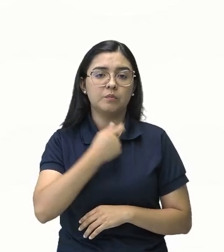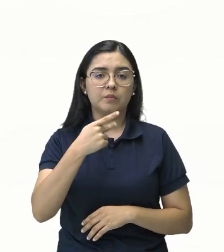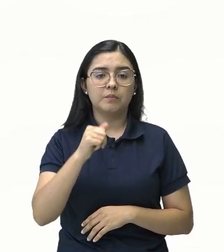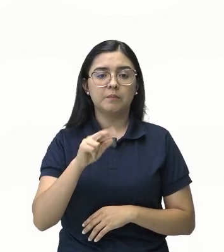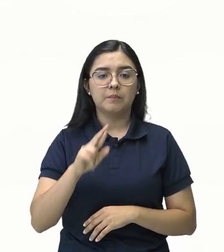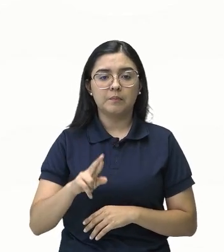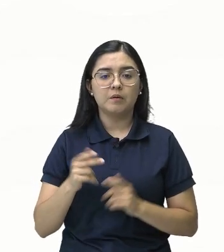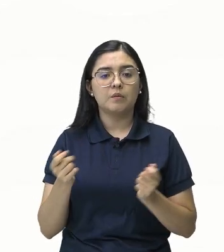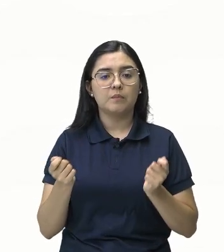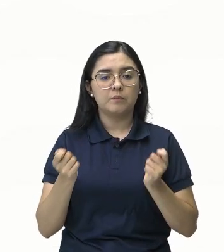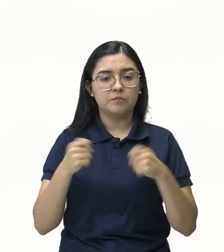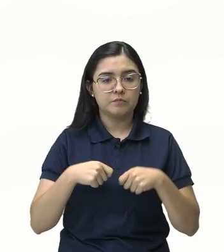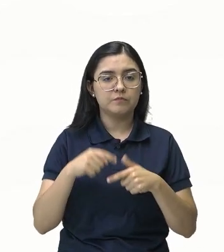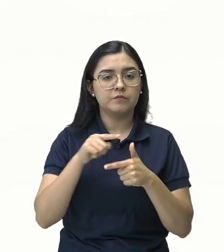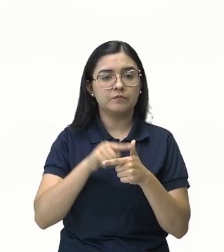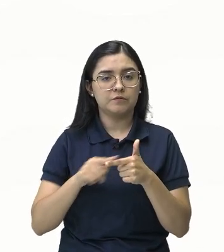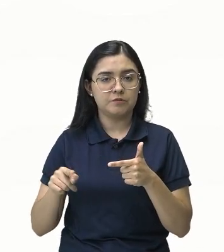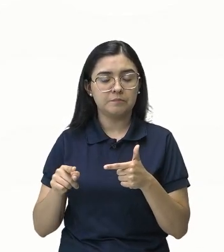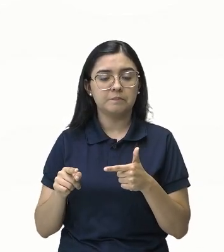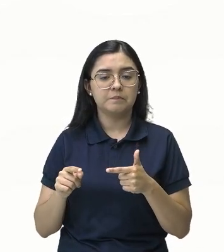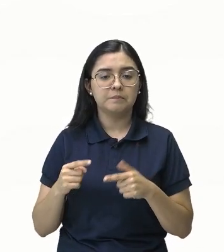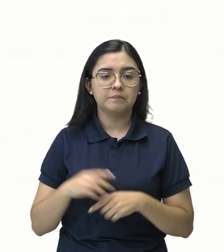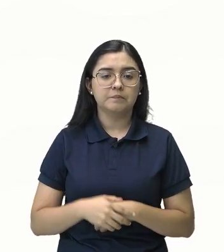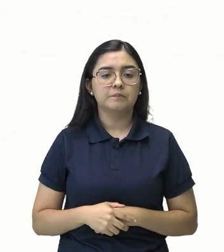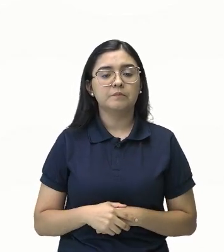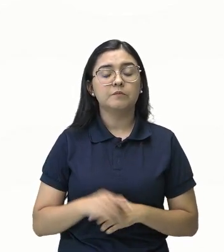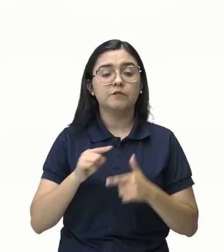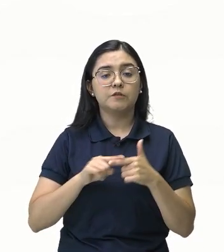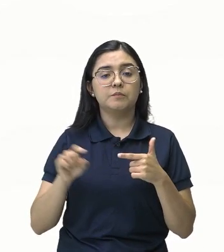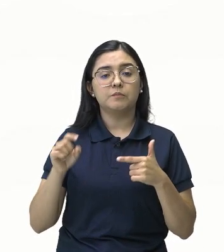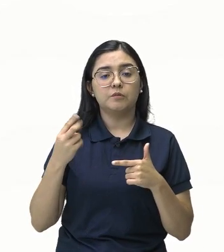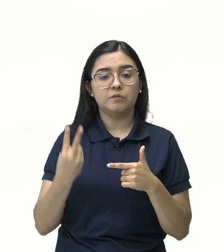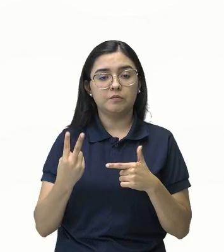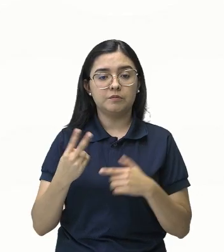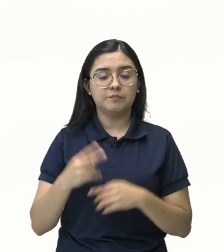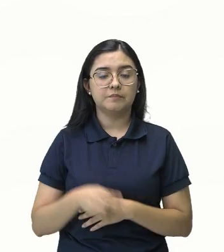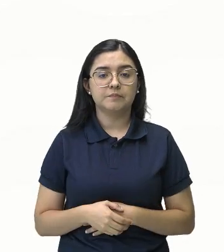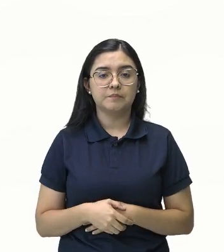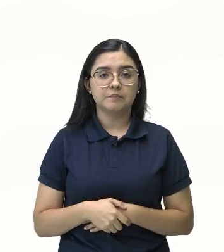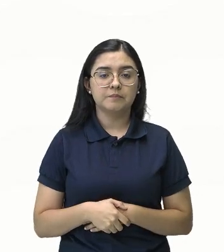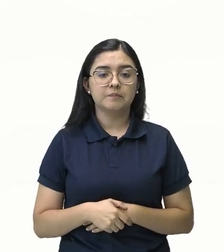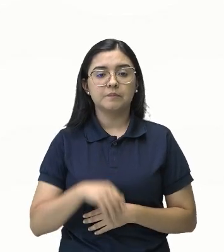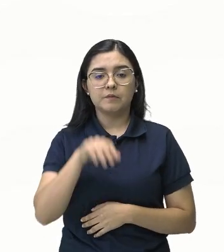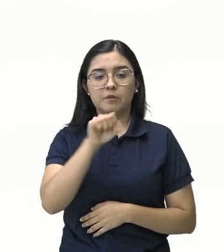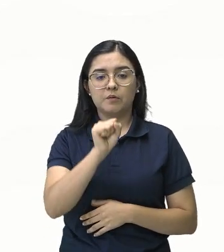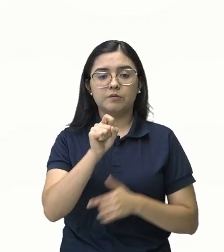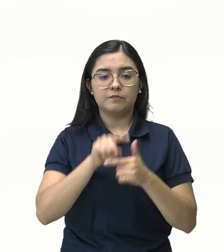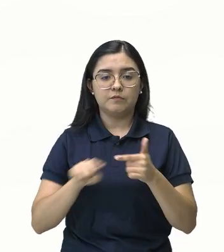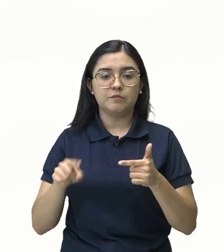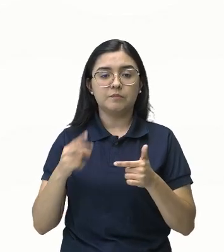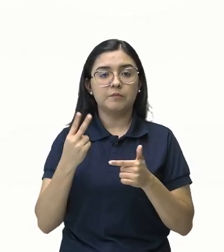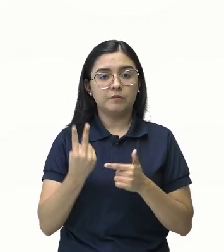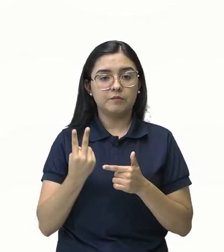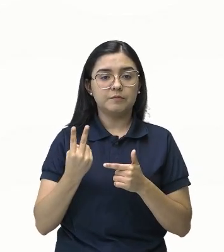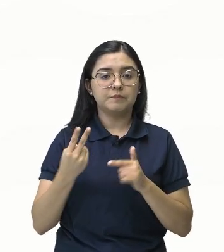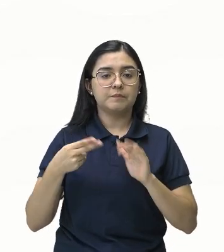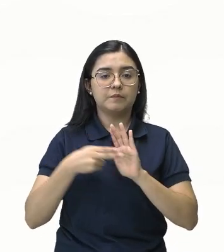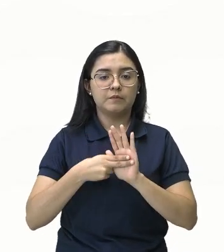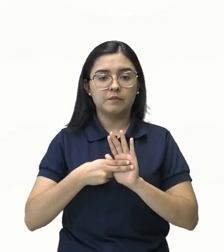dividir tanto um como o outro por 2. Então, 8 dividido por 2,